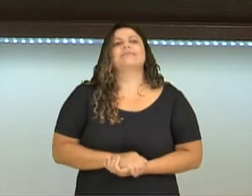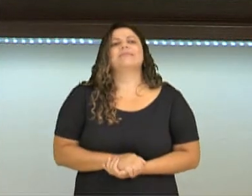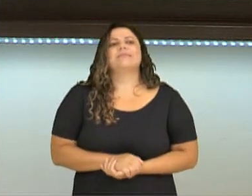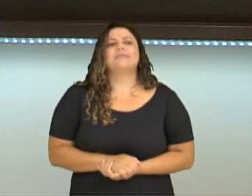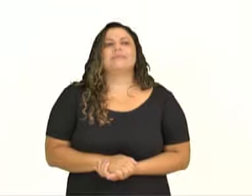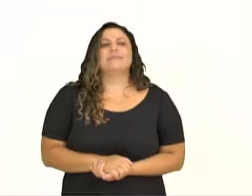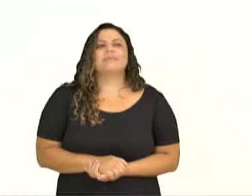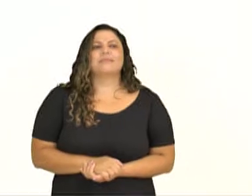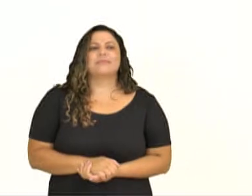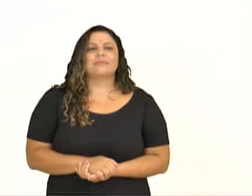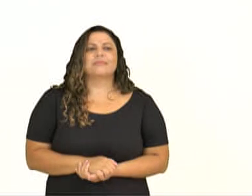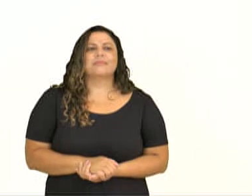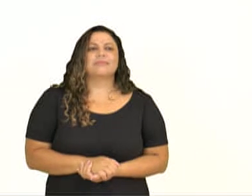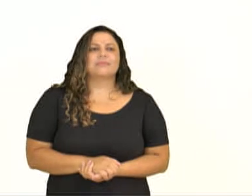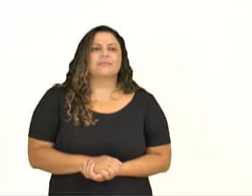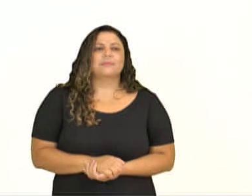hoje?